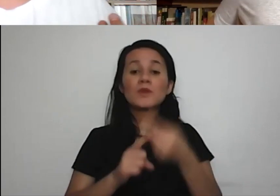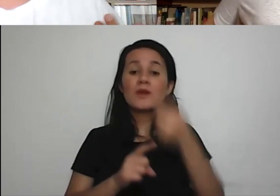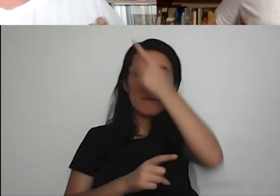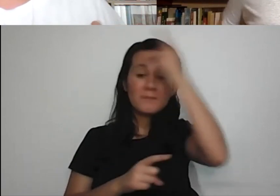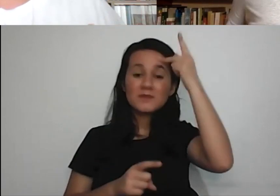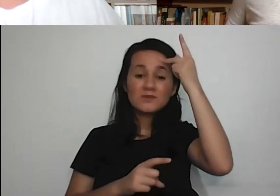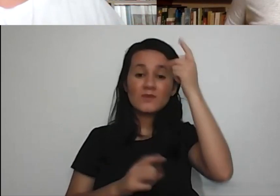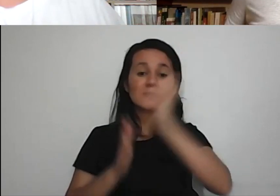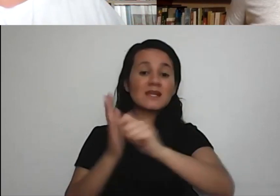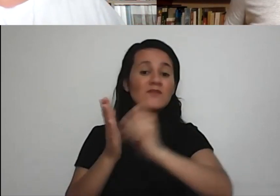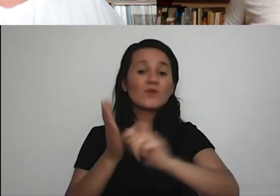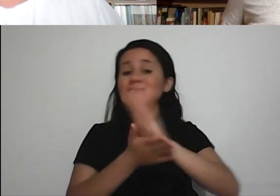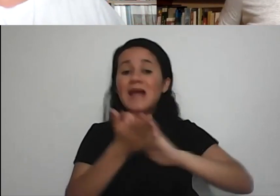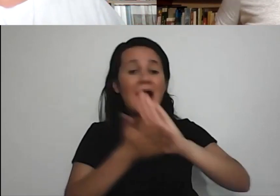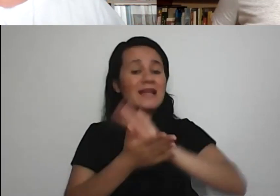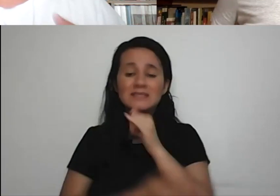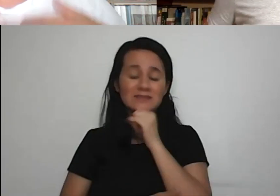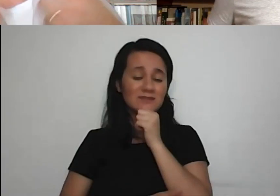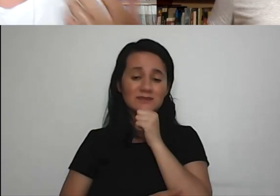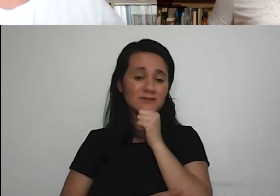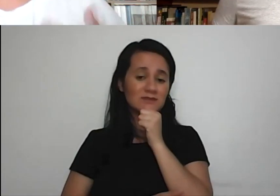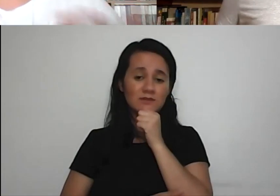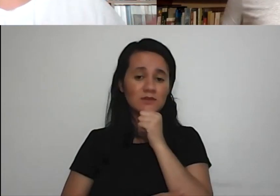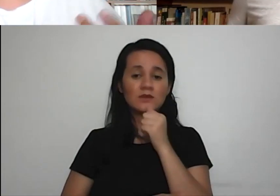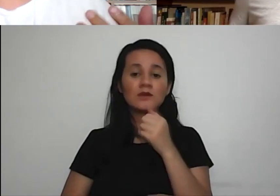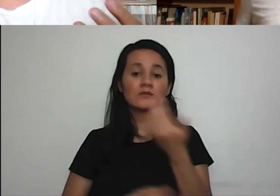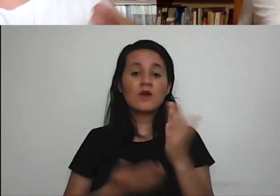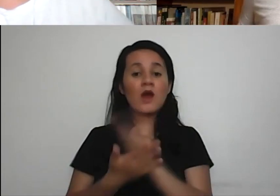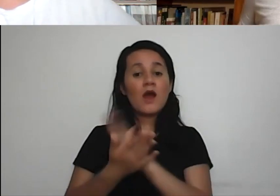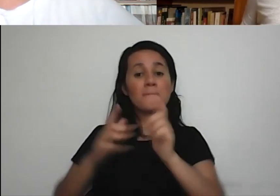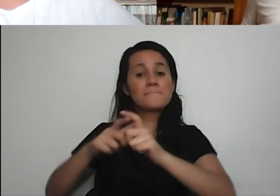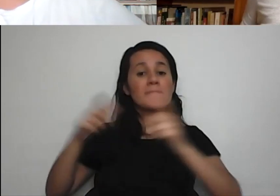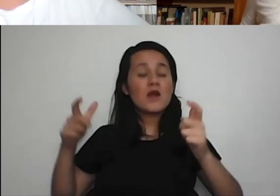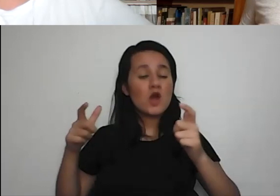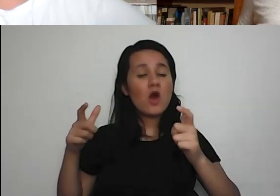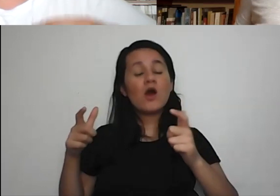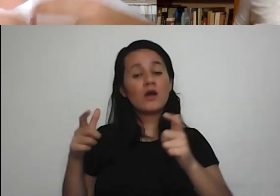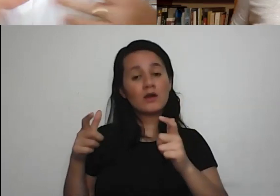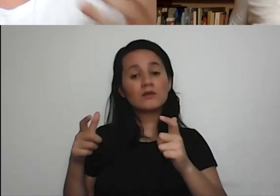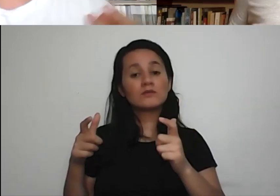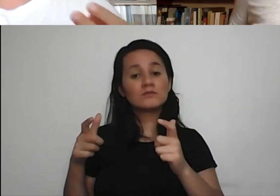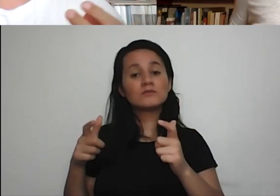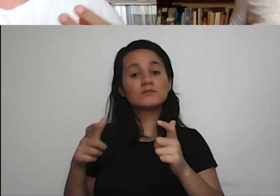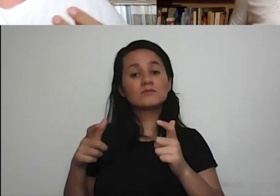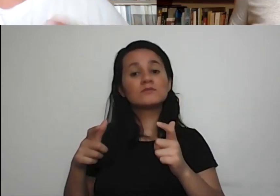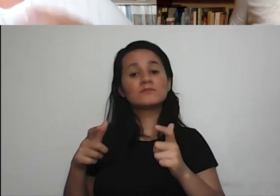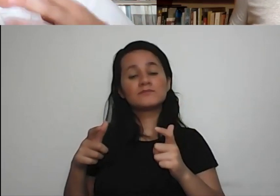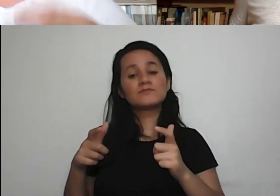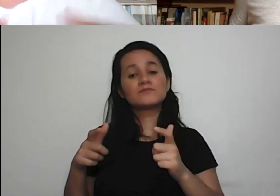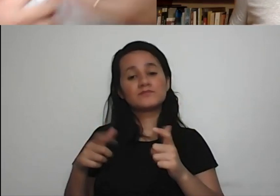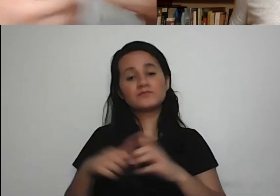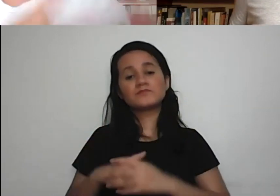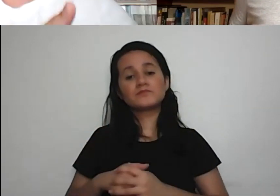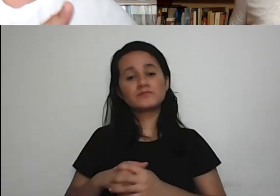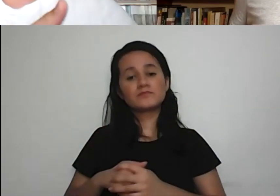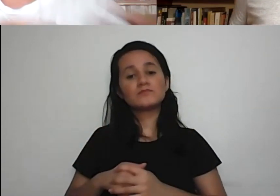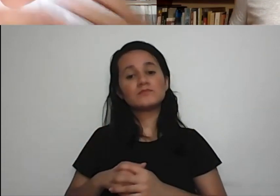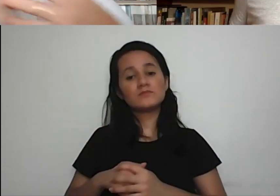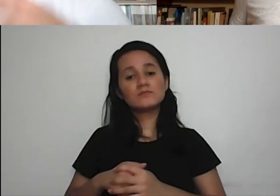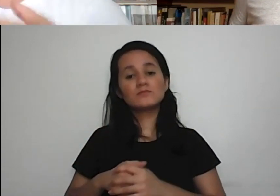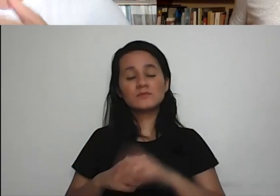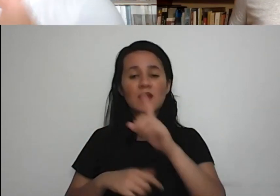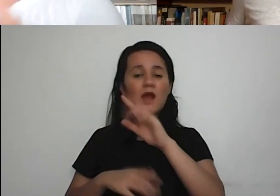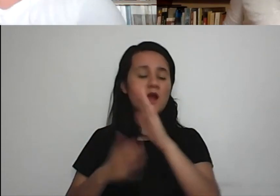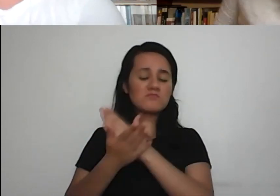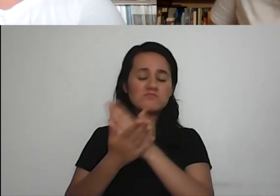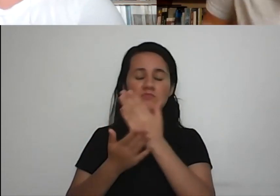sobre esses livros, né? A maior parte desses livros, eles saem da editora, o autor coloca ele no prêmio,